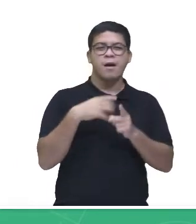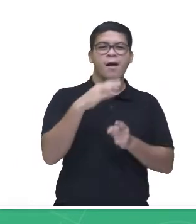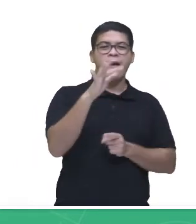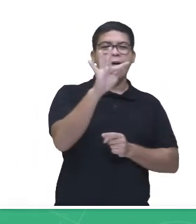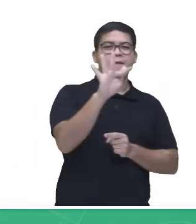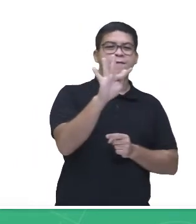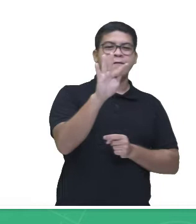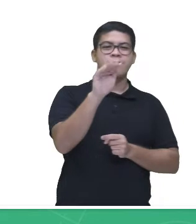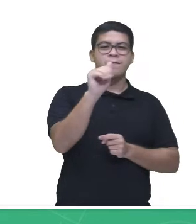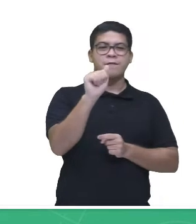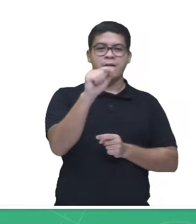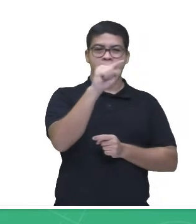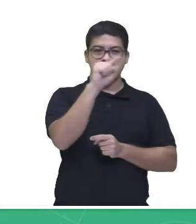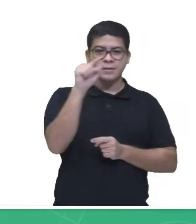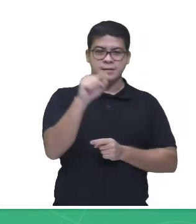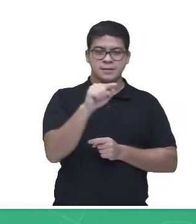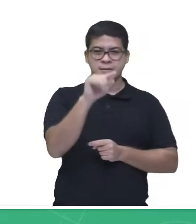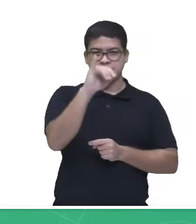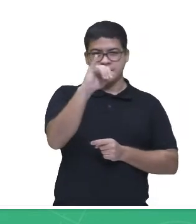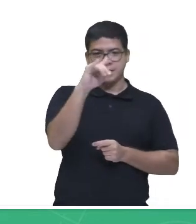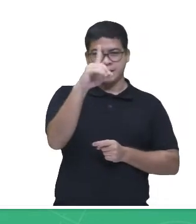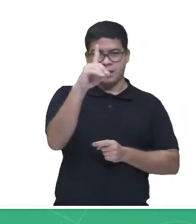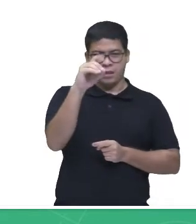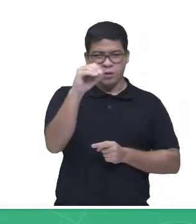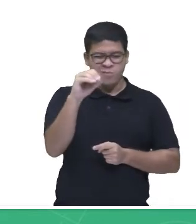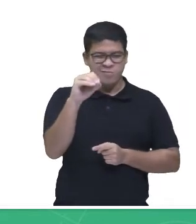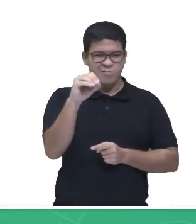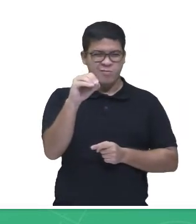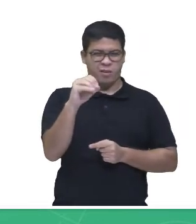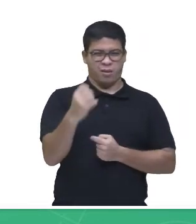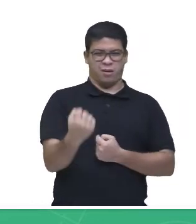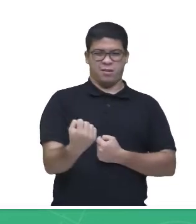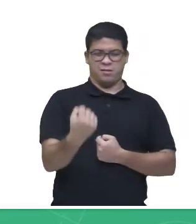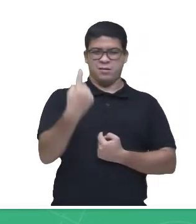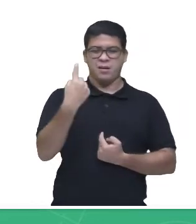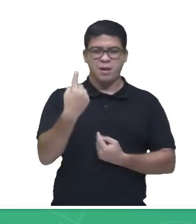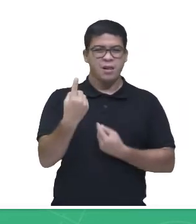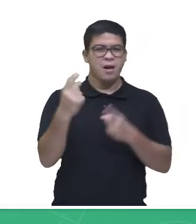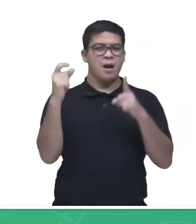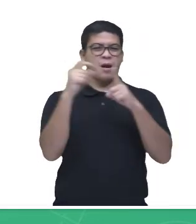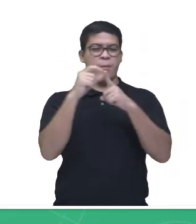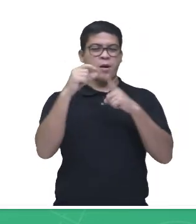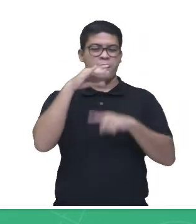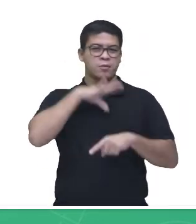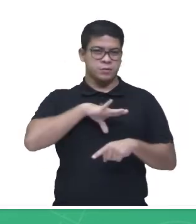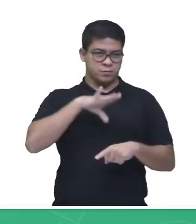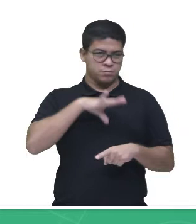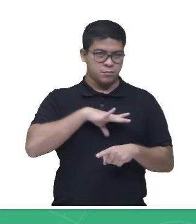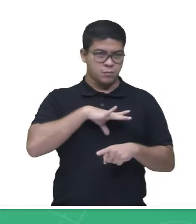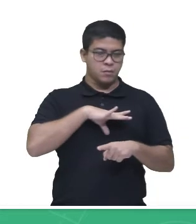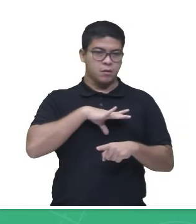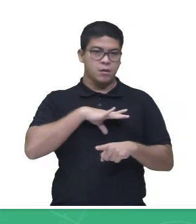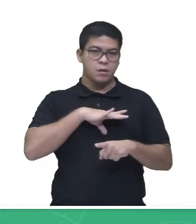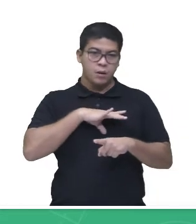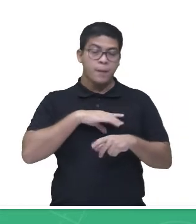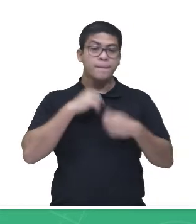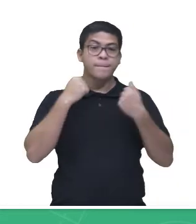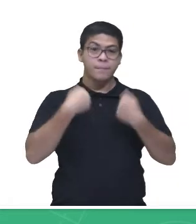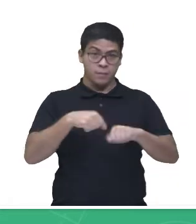uma relação de alguns verbos irregulares, que os seus particípios, claro,